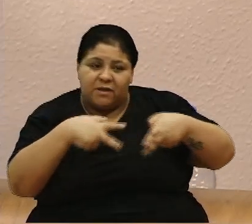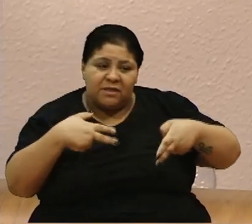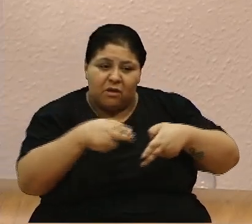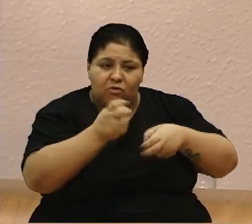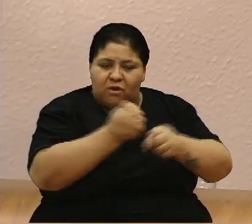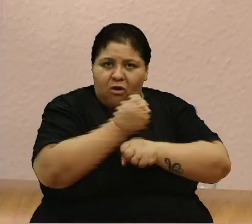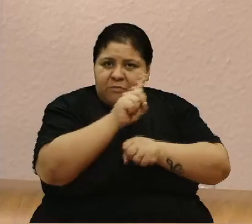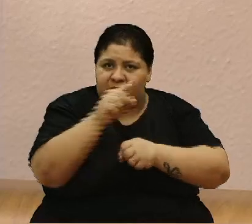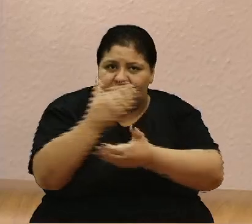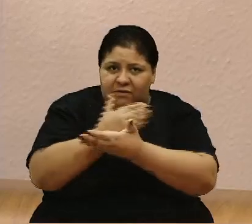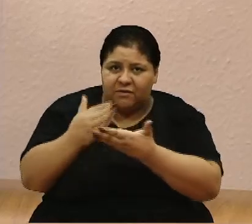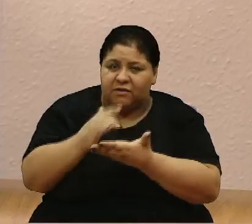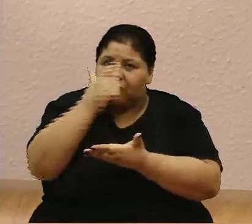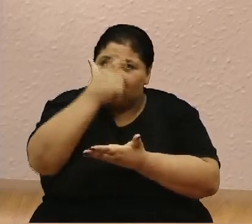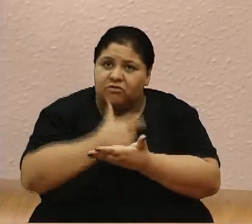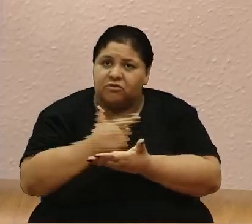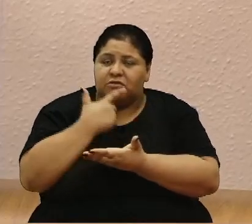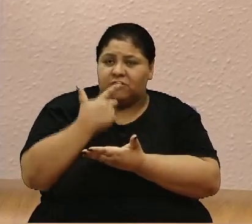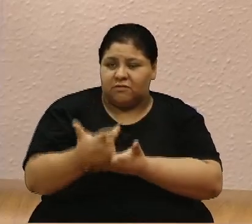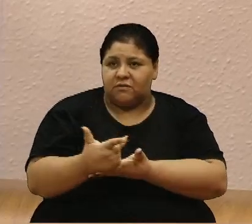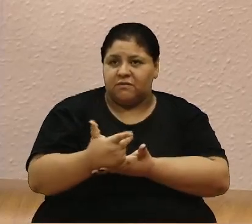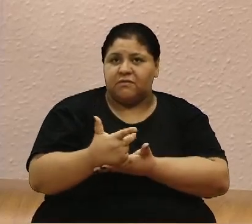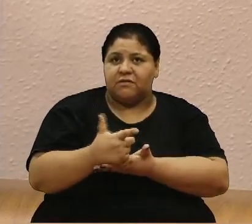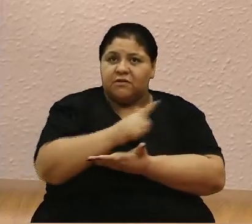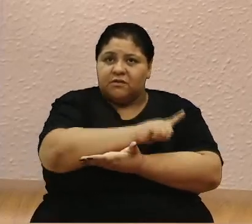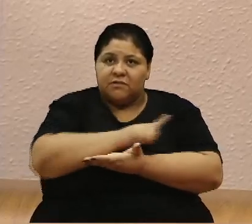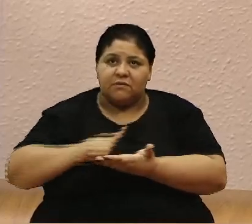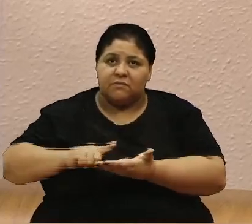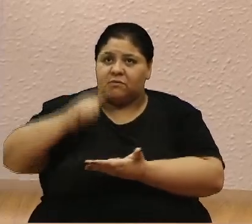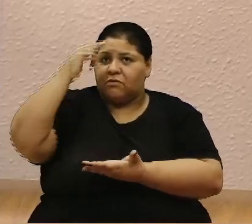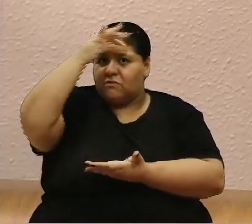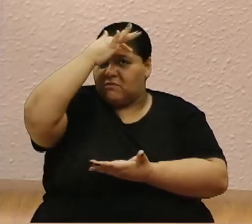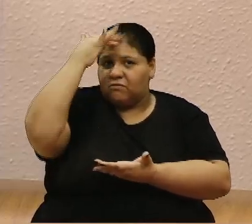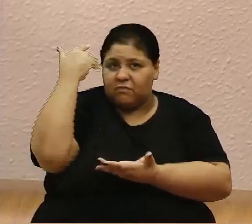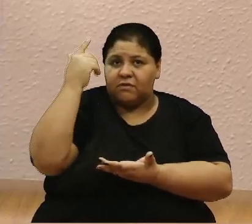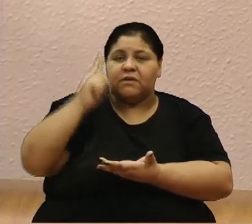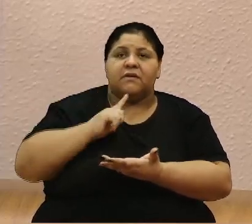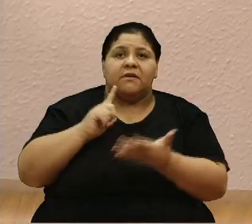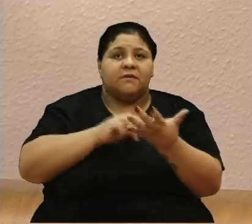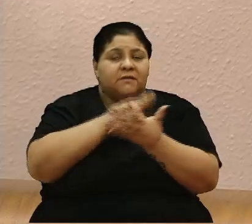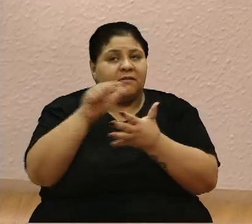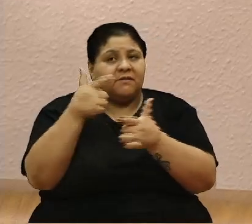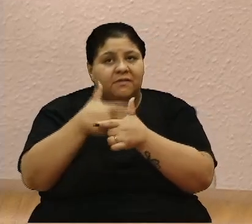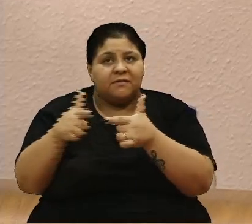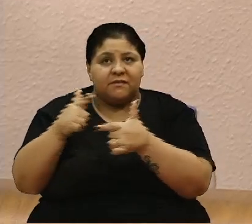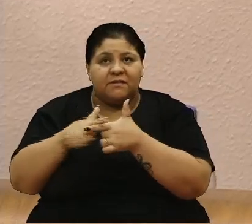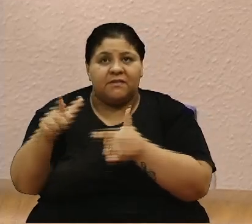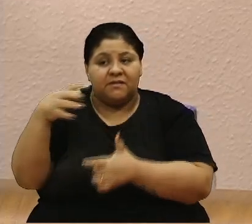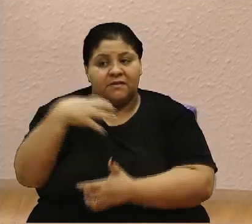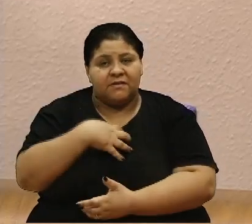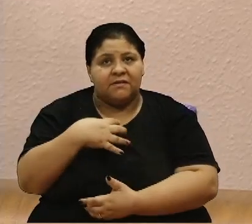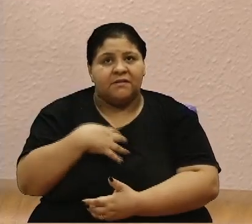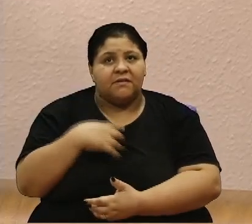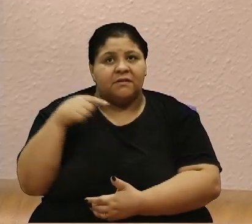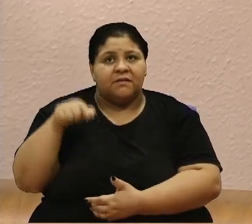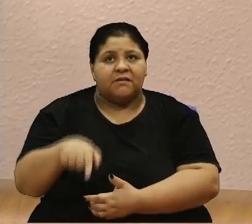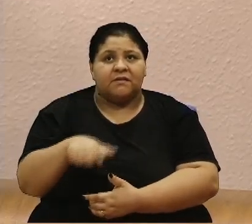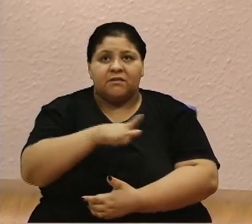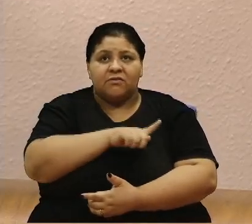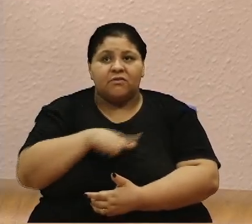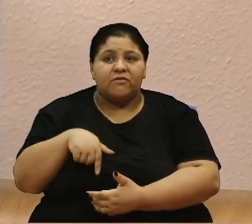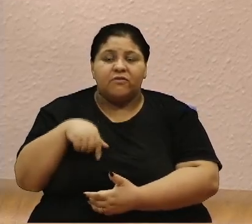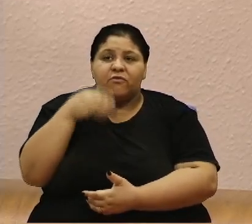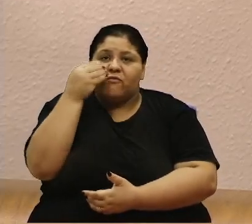Então, achei que o senhor fosse falar sobre o governo municipal, que tem vários problemas, e dessa forma deixa o governo